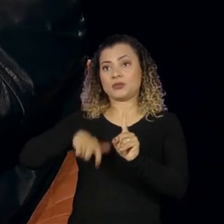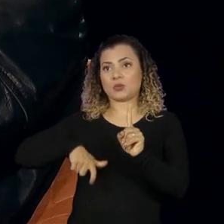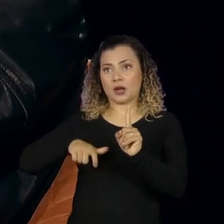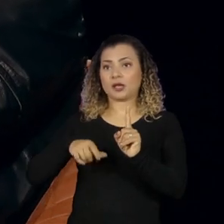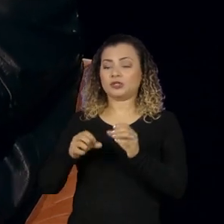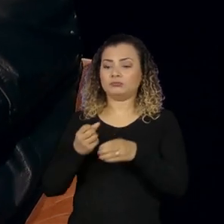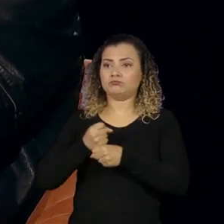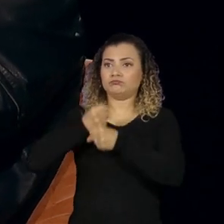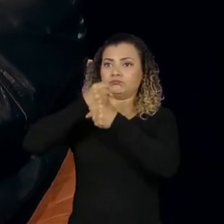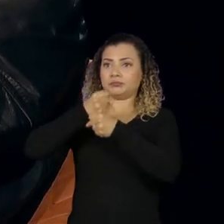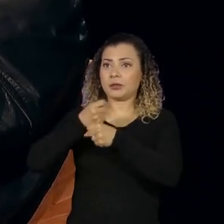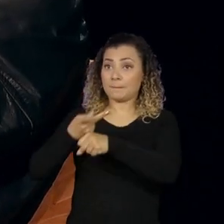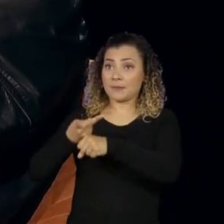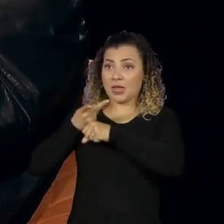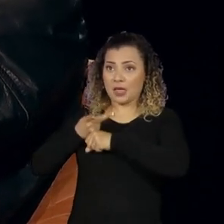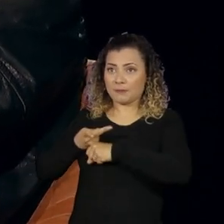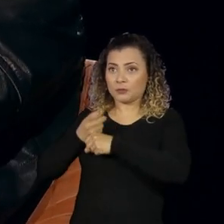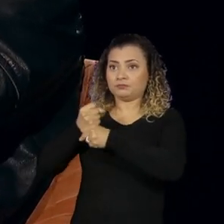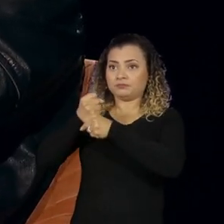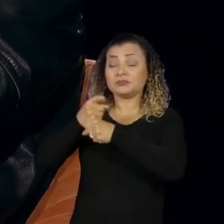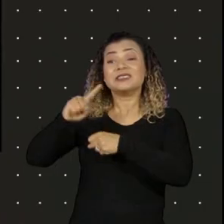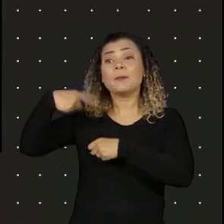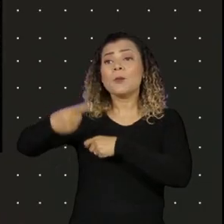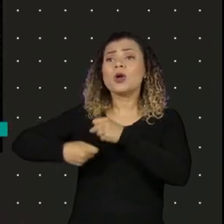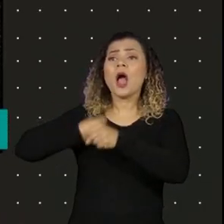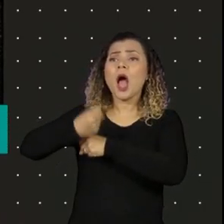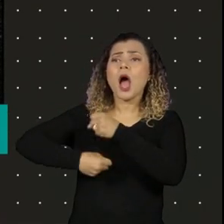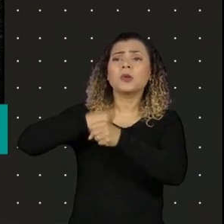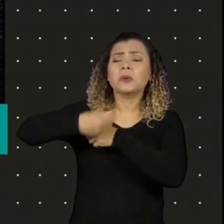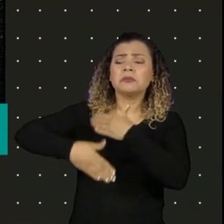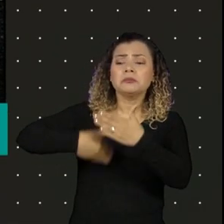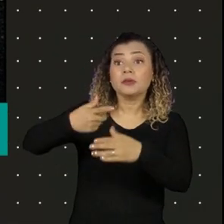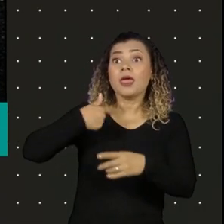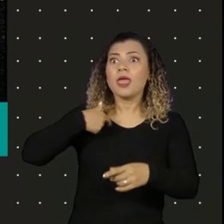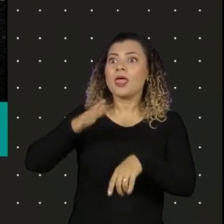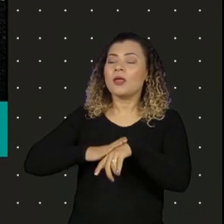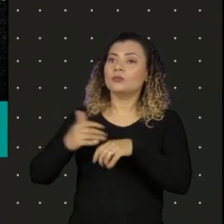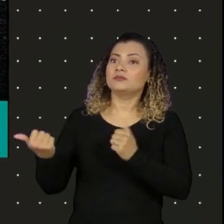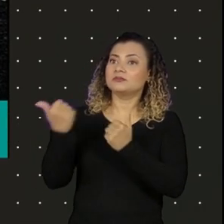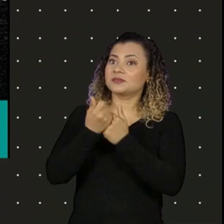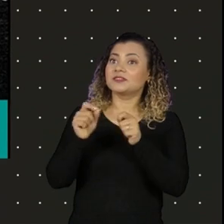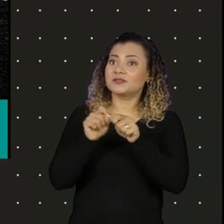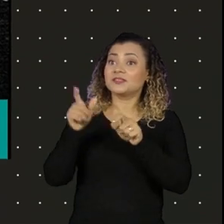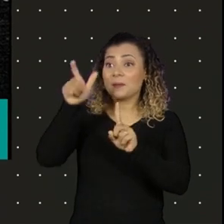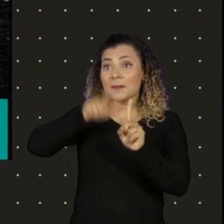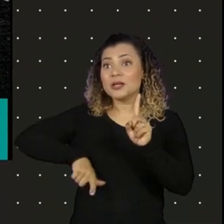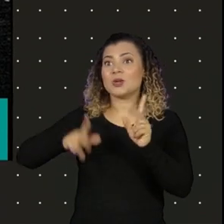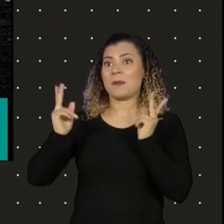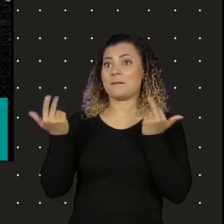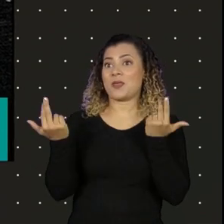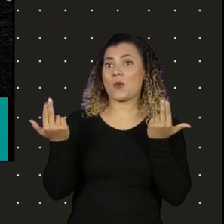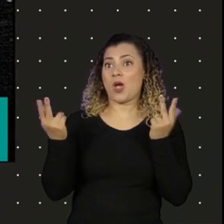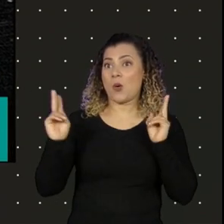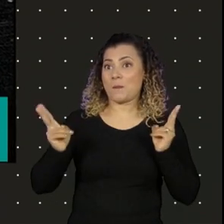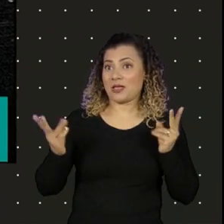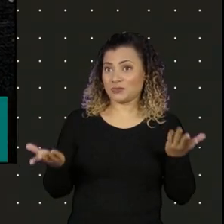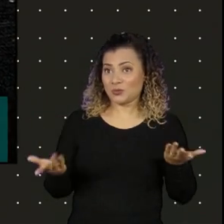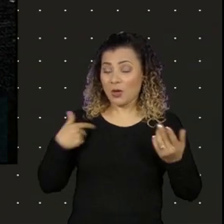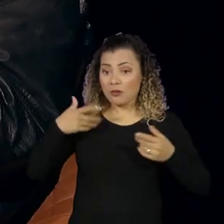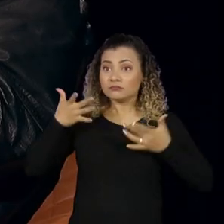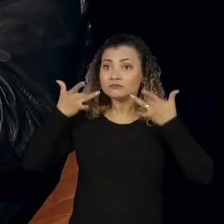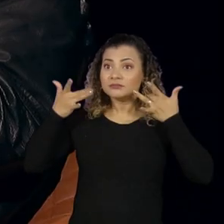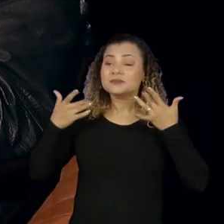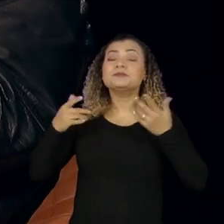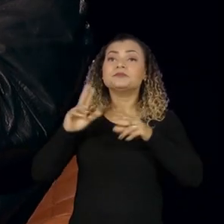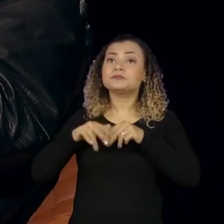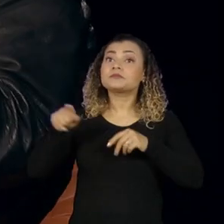E eu fui fazer essa peça anos depois, que é Inimigos de Classe. Fiz o papel que ele fez. E foi quando o Fausto